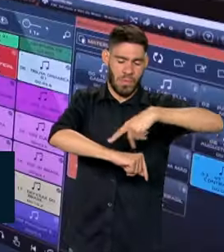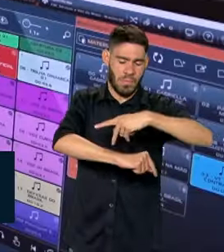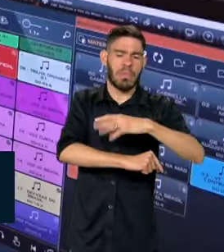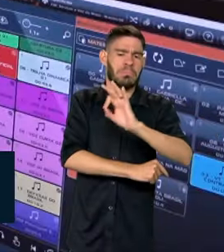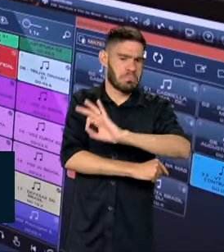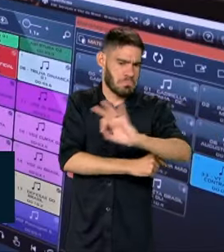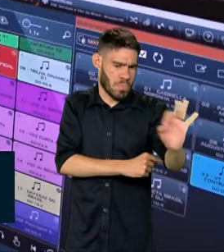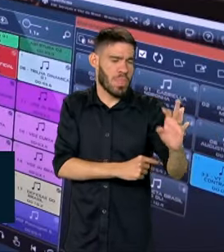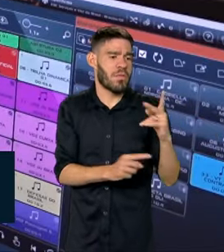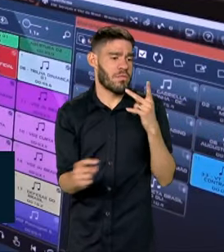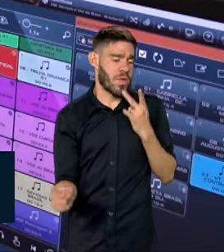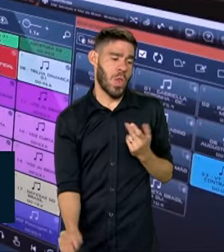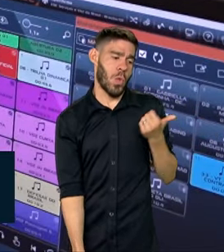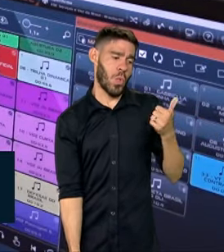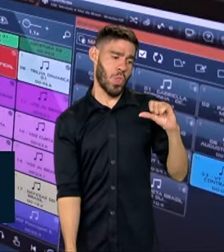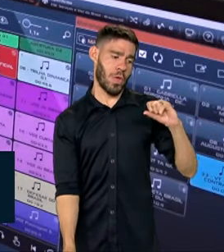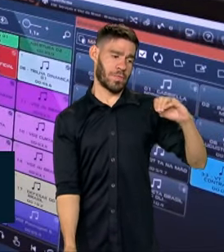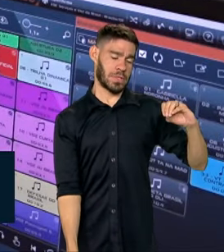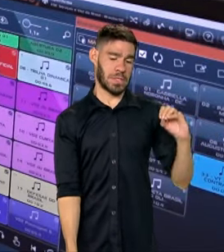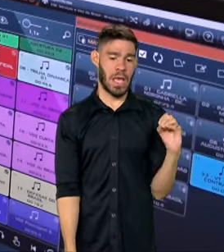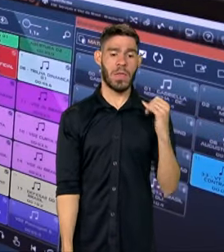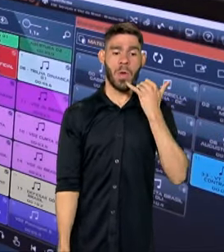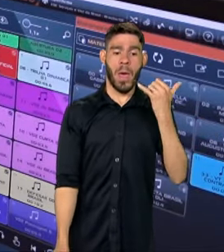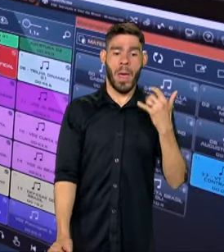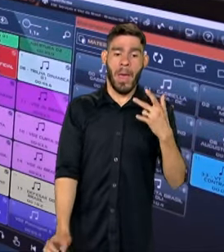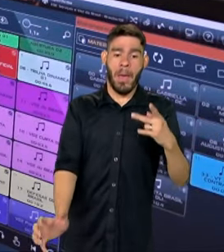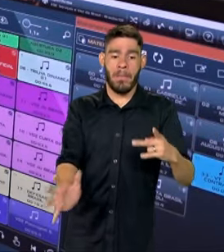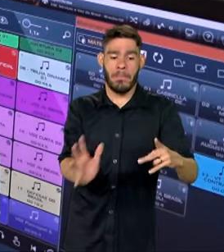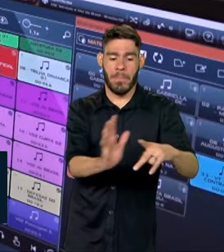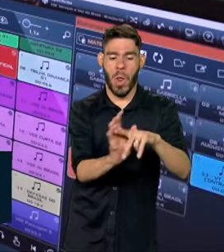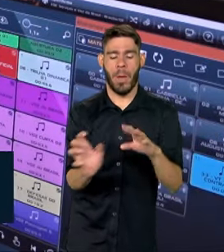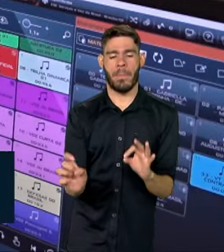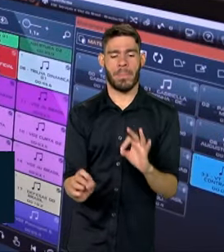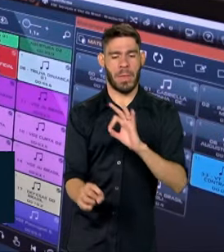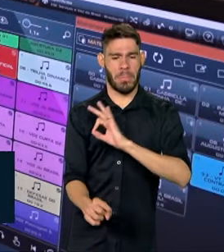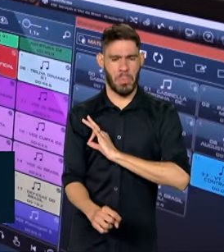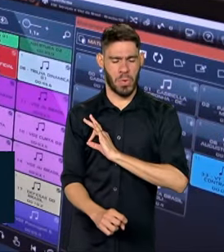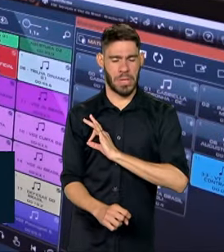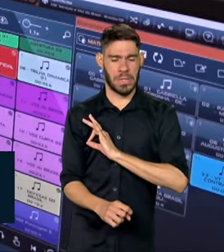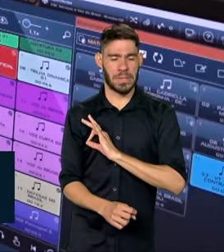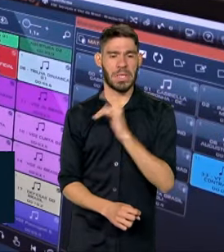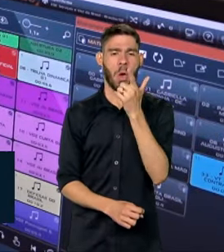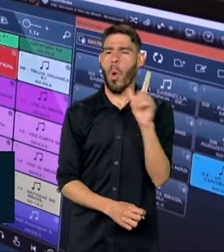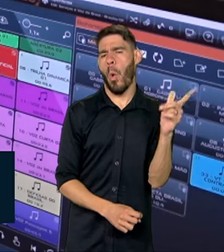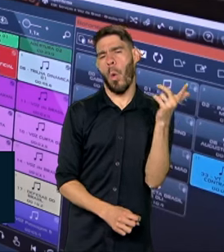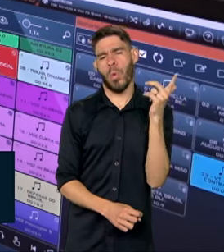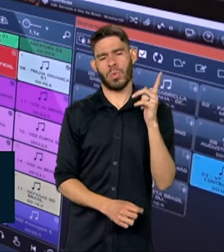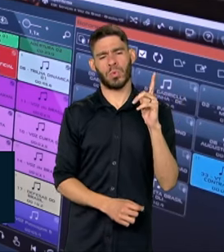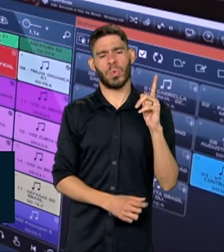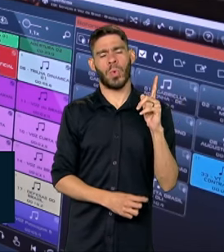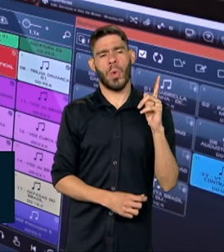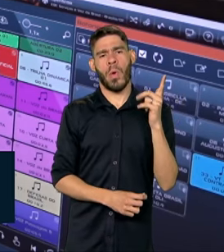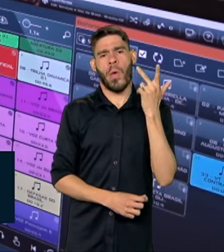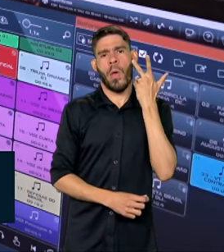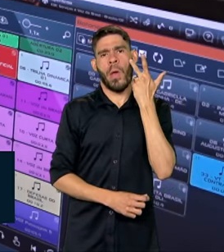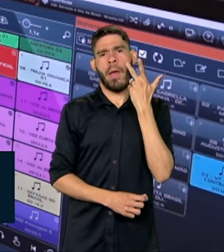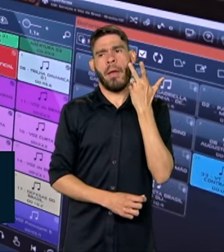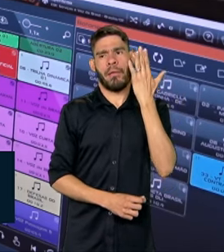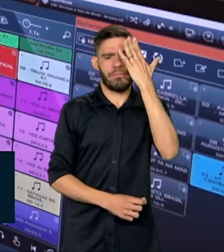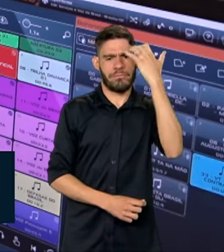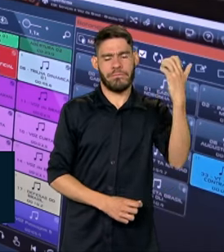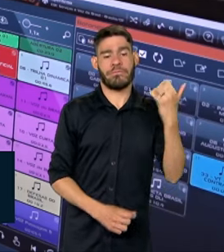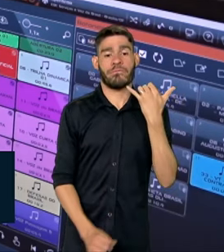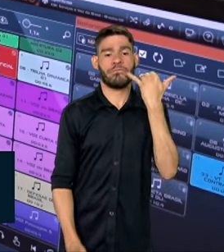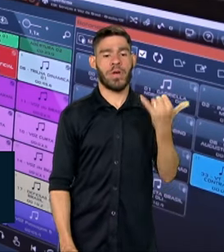senhora falou do 190, é o telefone da polícia, né? Mas um dos canais mais comuns, né, vamos dizer assim, para fazer a denúncia é o